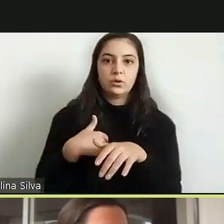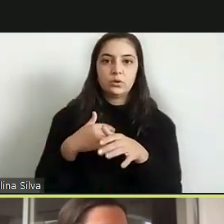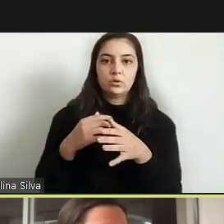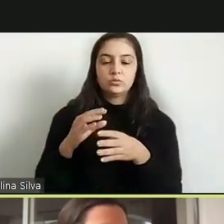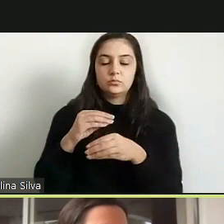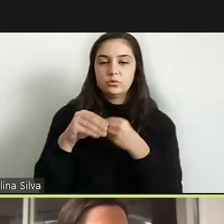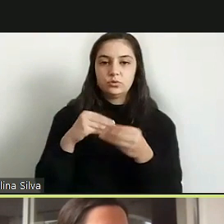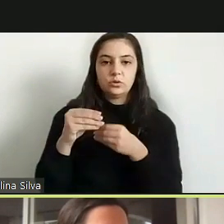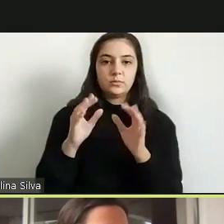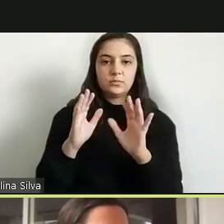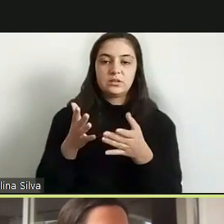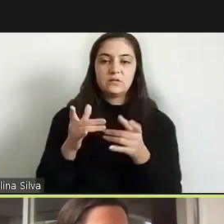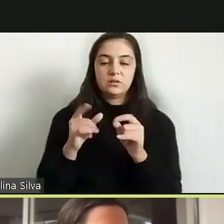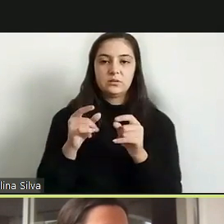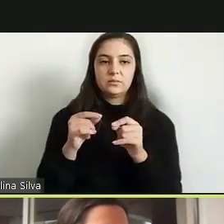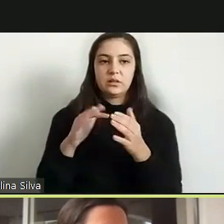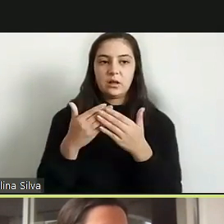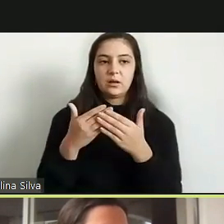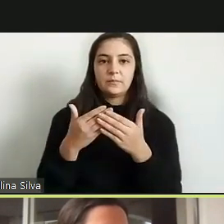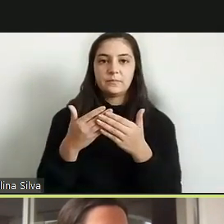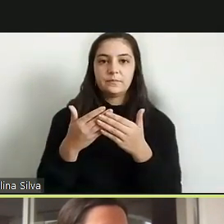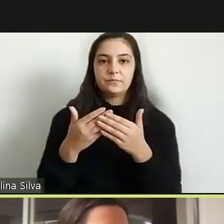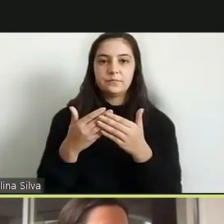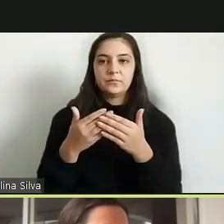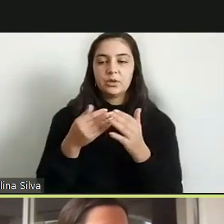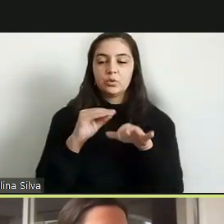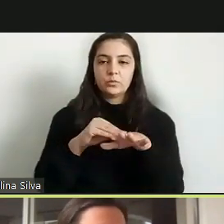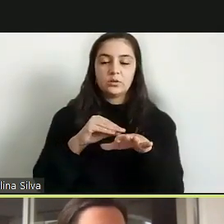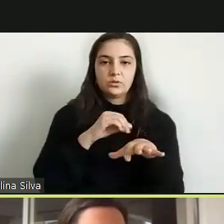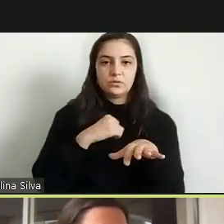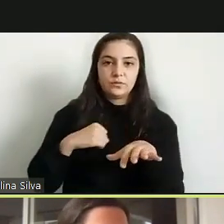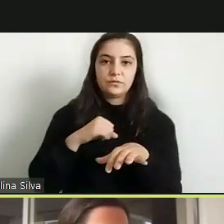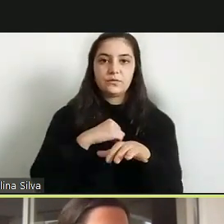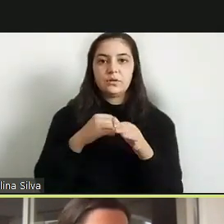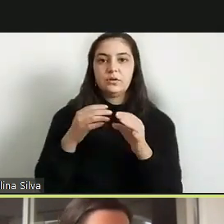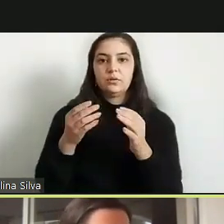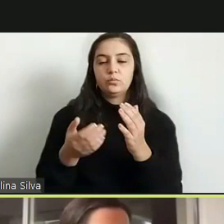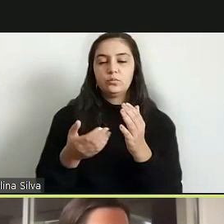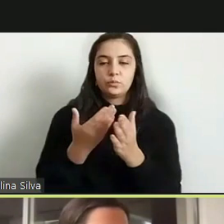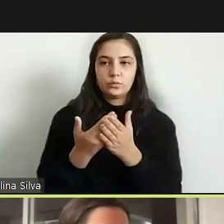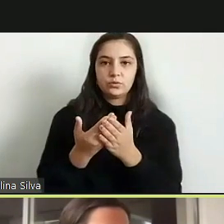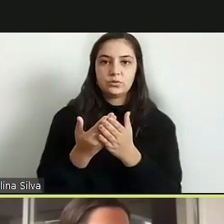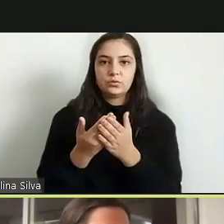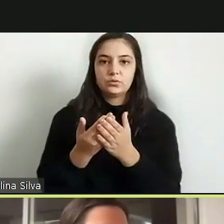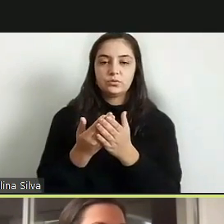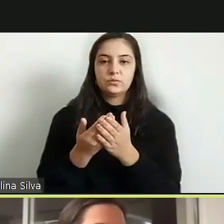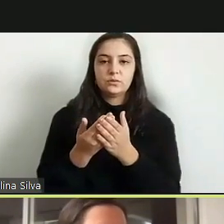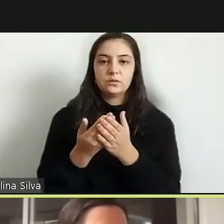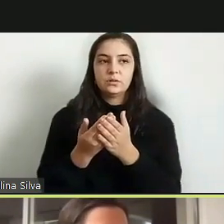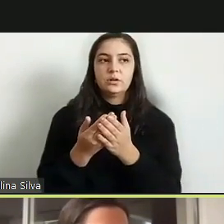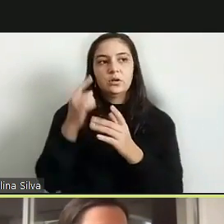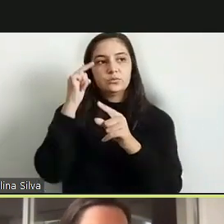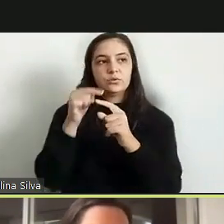isto e consubstanciar aquilo que eram os meus comentários e propostas, para